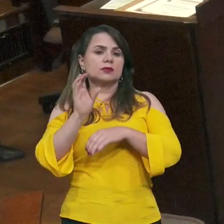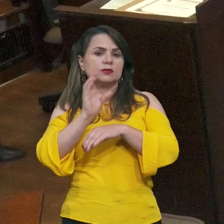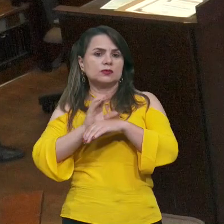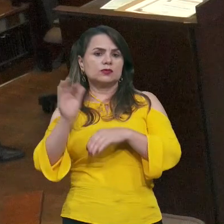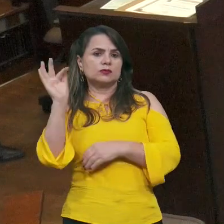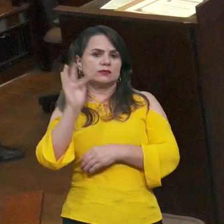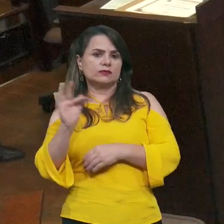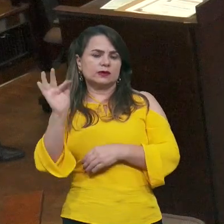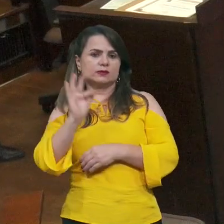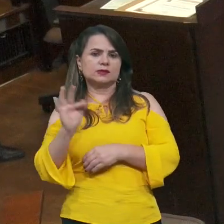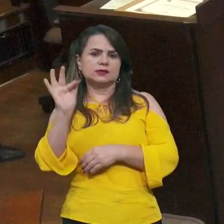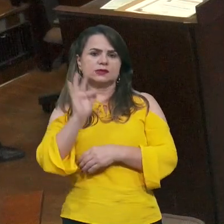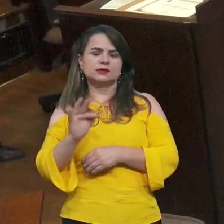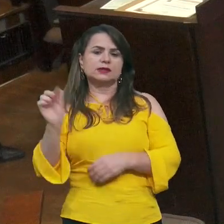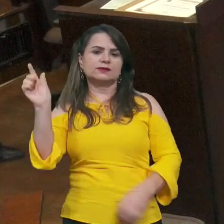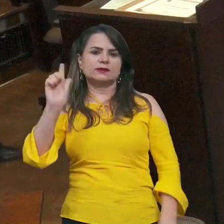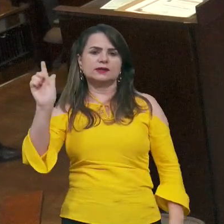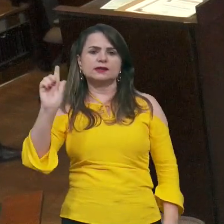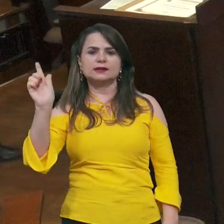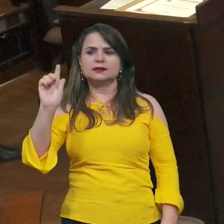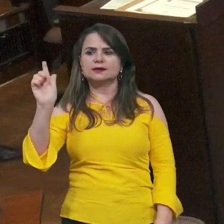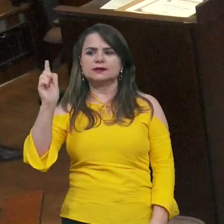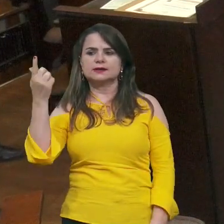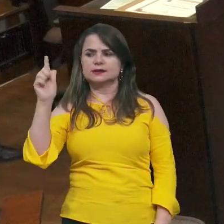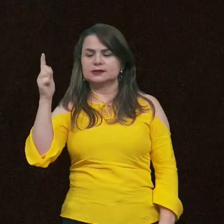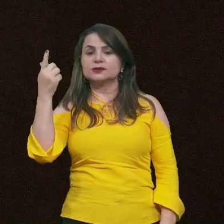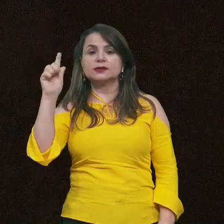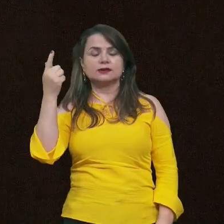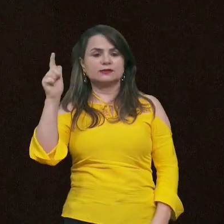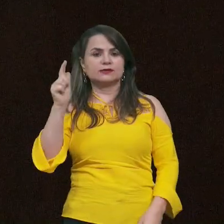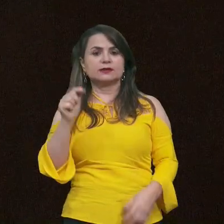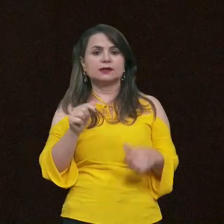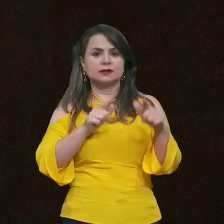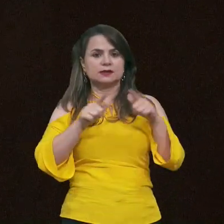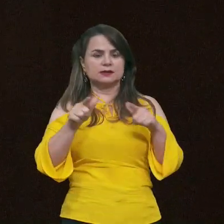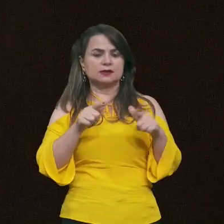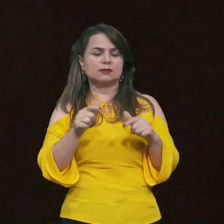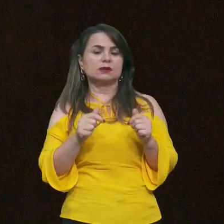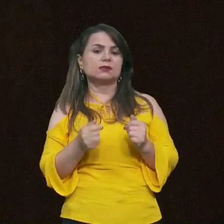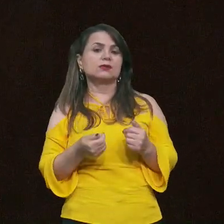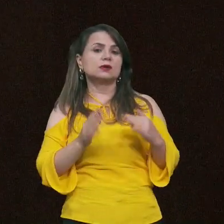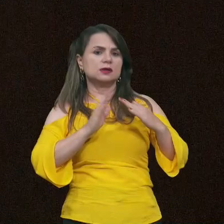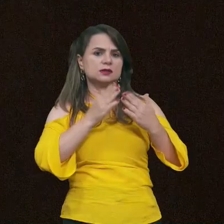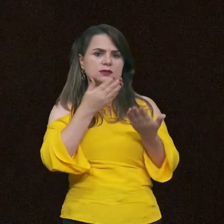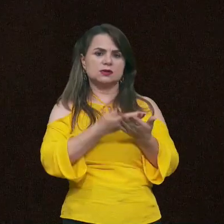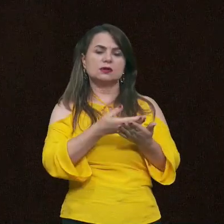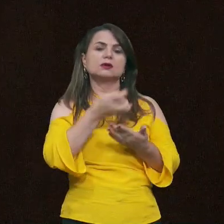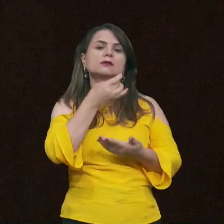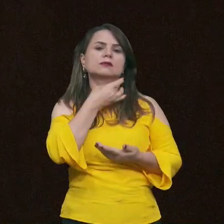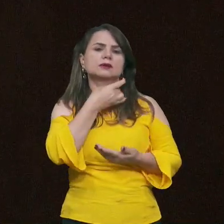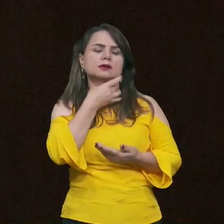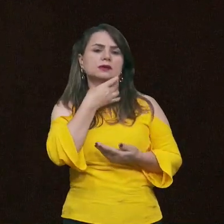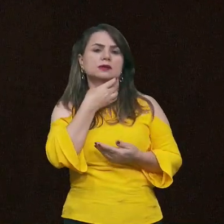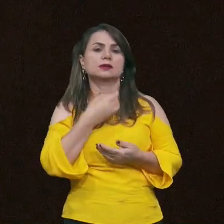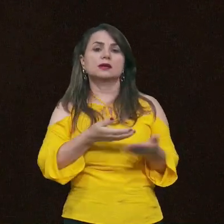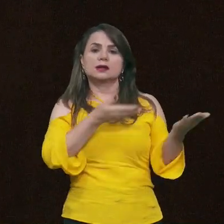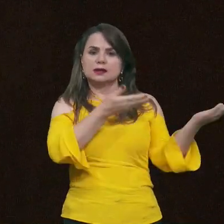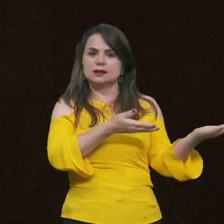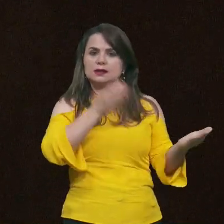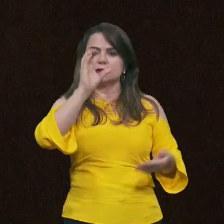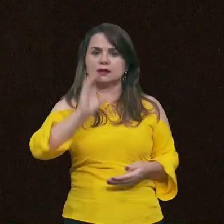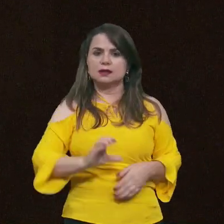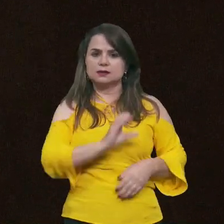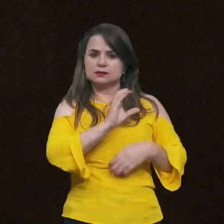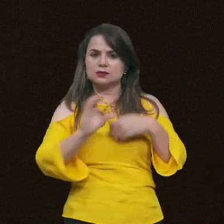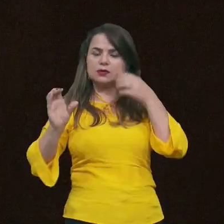geografia. Em Marília, trabalhou 28 anos como professora em escolas estaduais. Como católica, ela foi